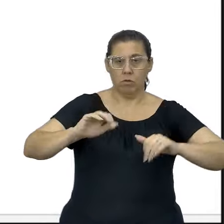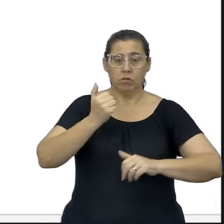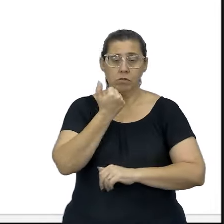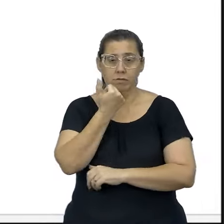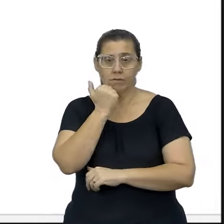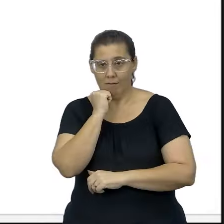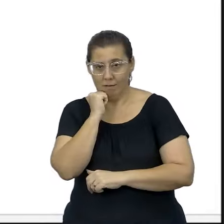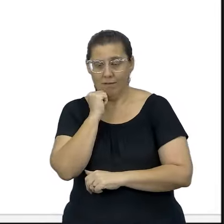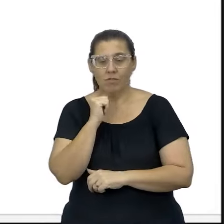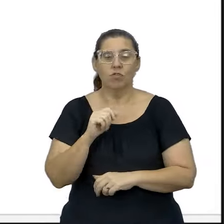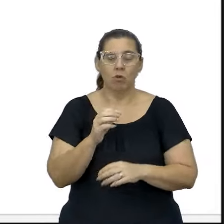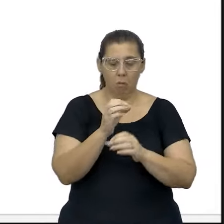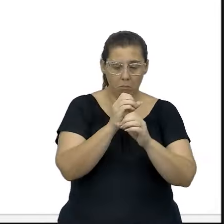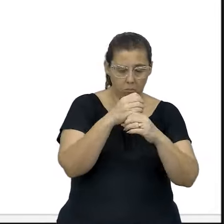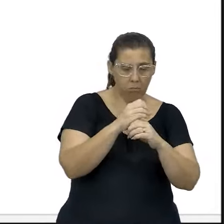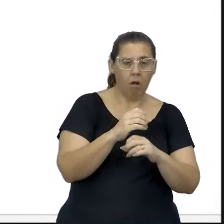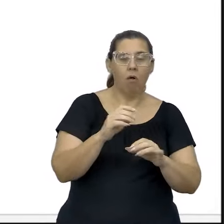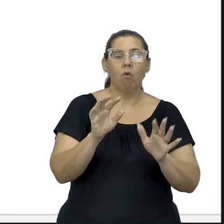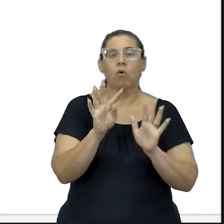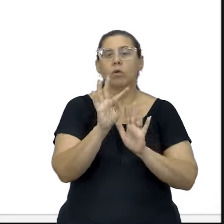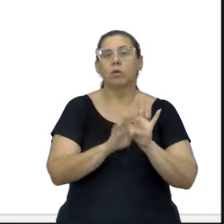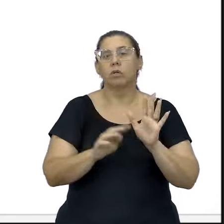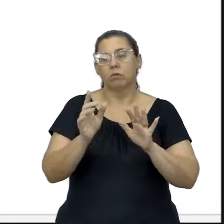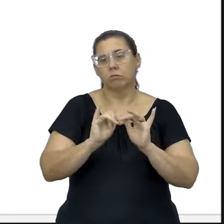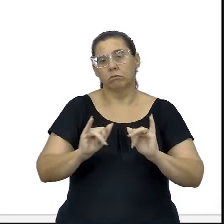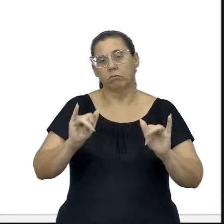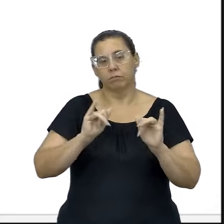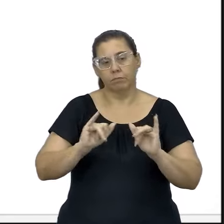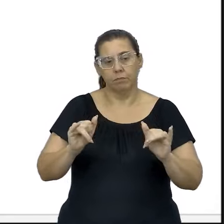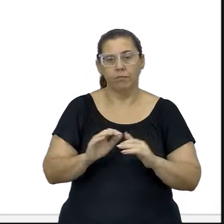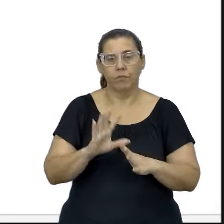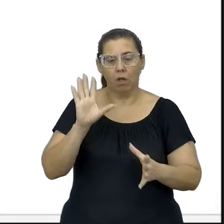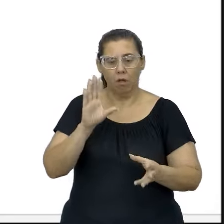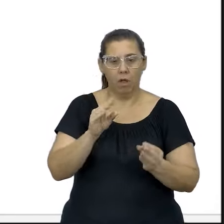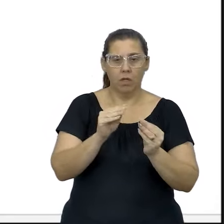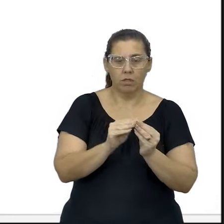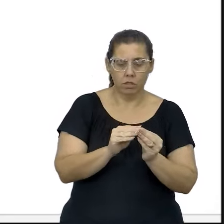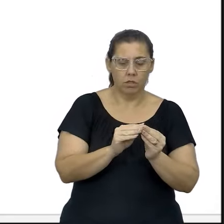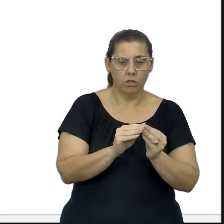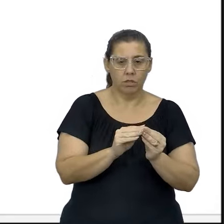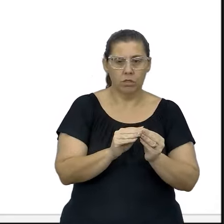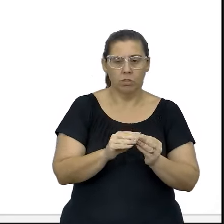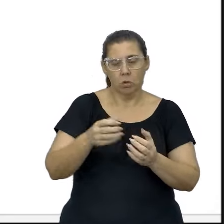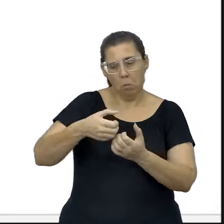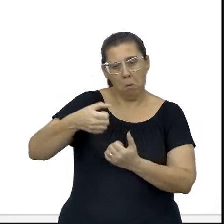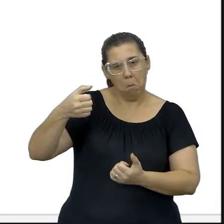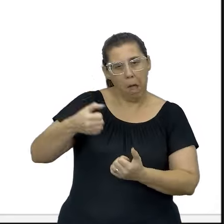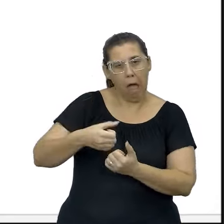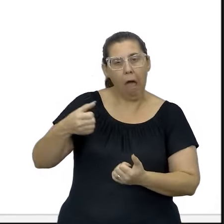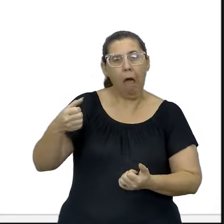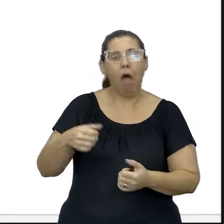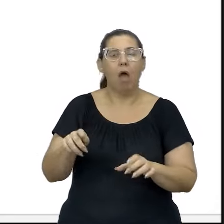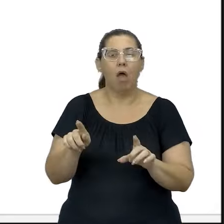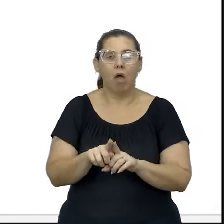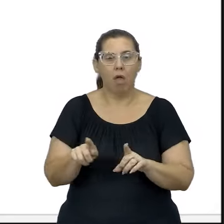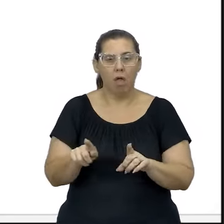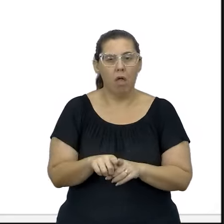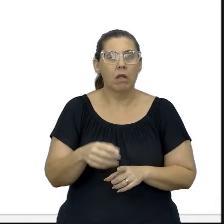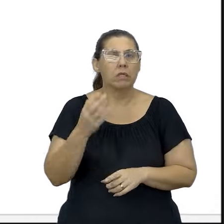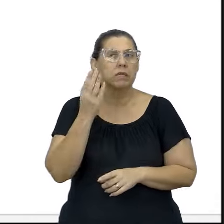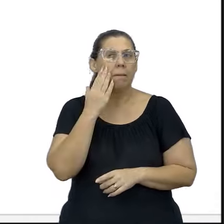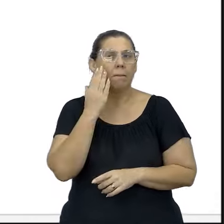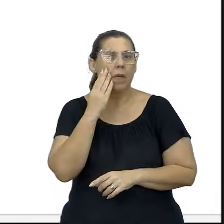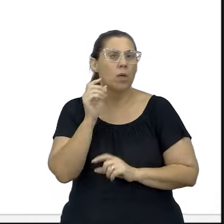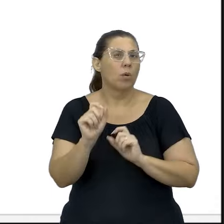científica, que são os textos que nós vamos tratar nessa sequência, resumos, mapas conceituais, né, o Você Sabia